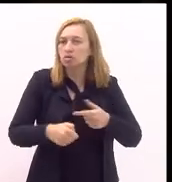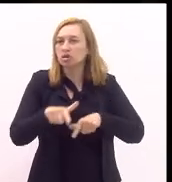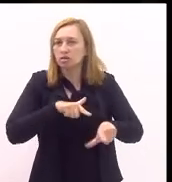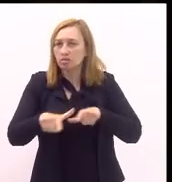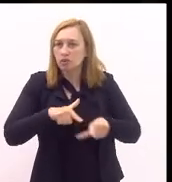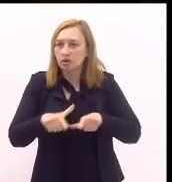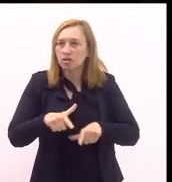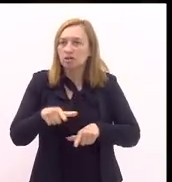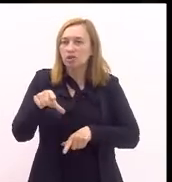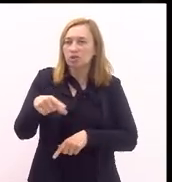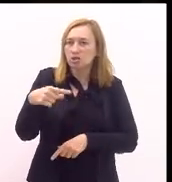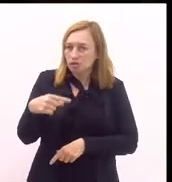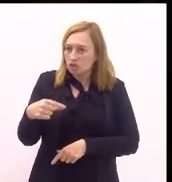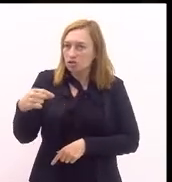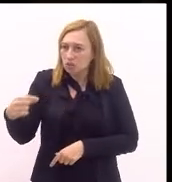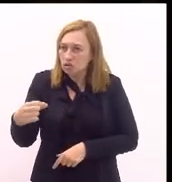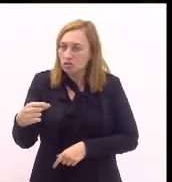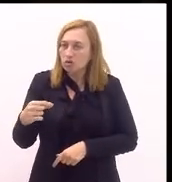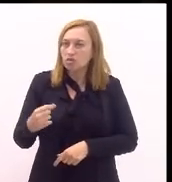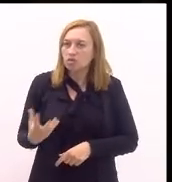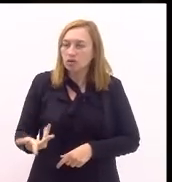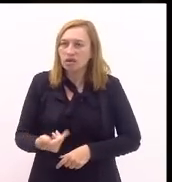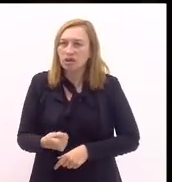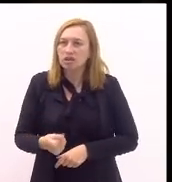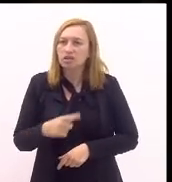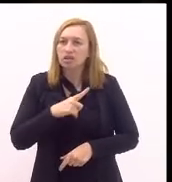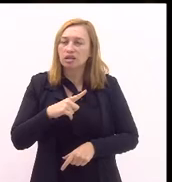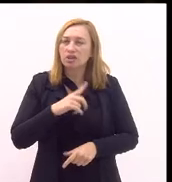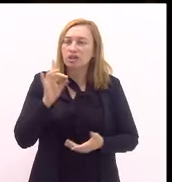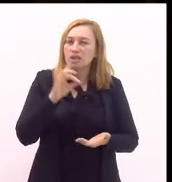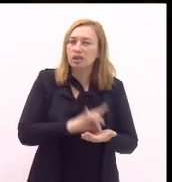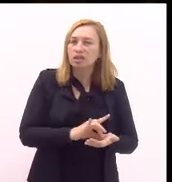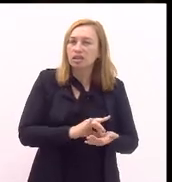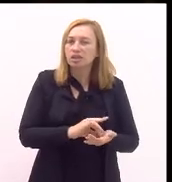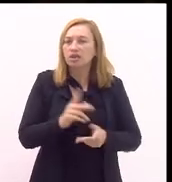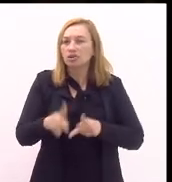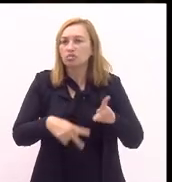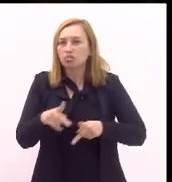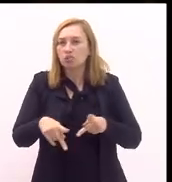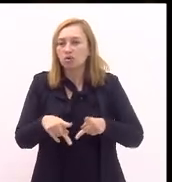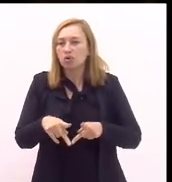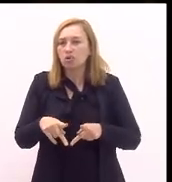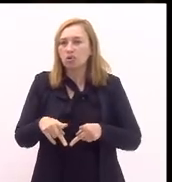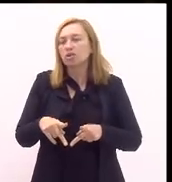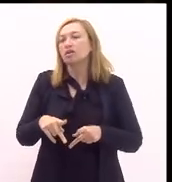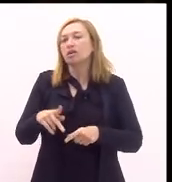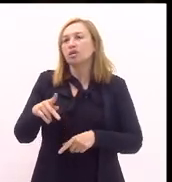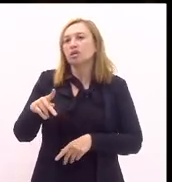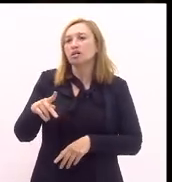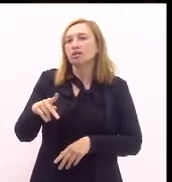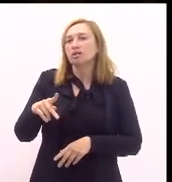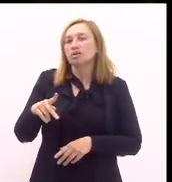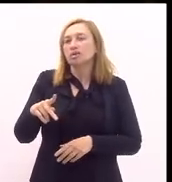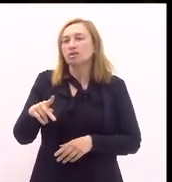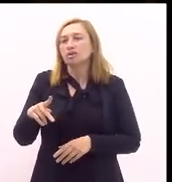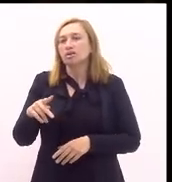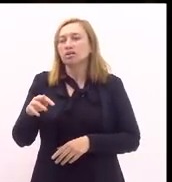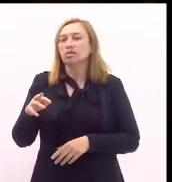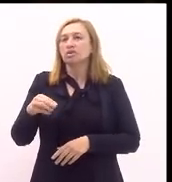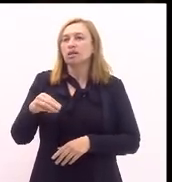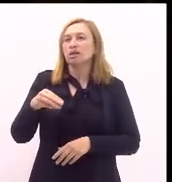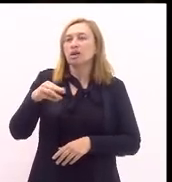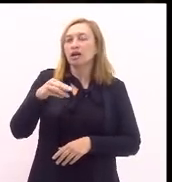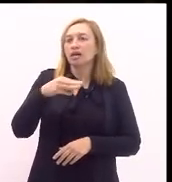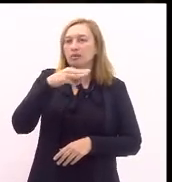que se elegeu que se qualificou a realidade do povo brasileiro a Tainá a realidade do povo brasileiro é Mônica